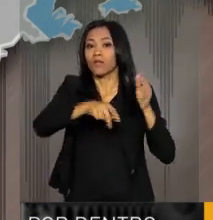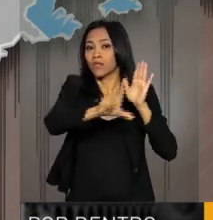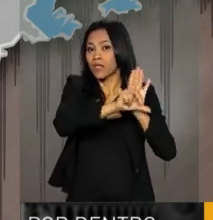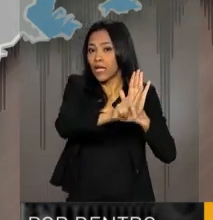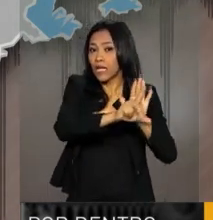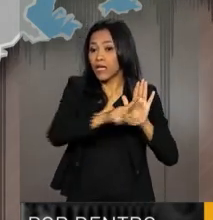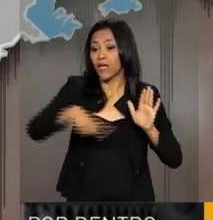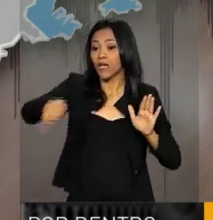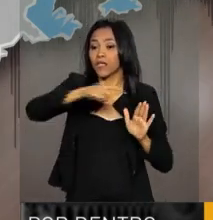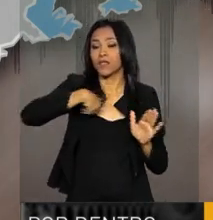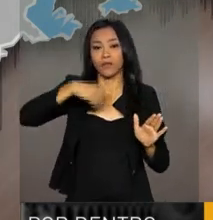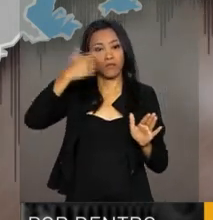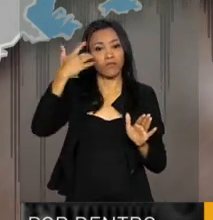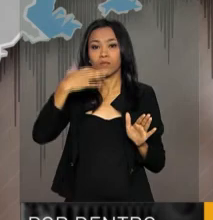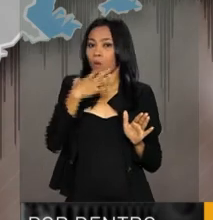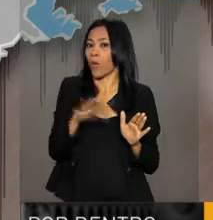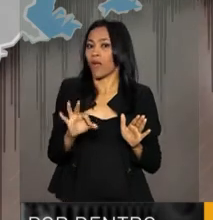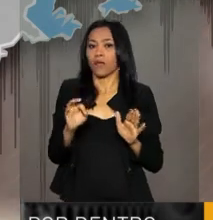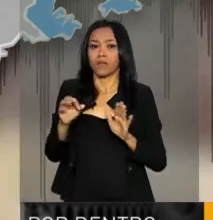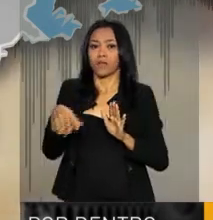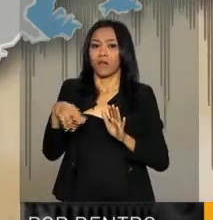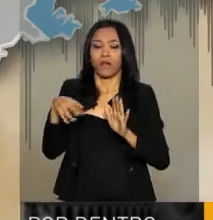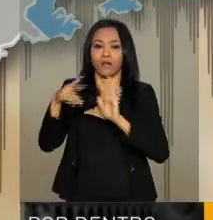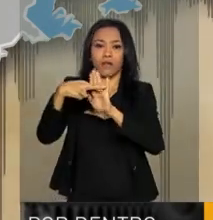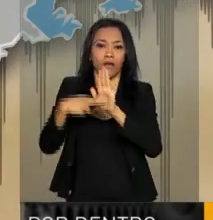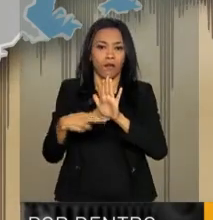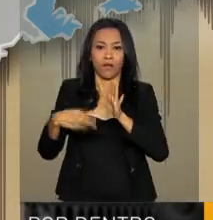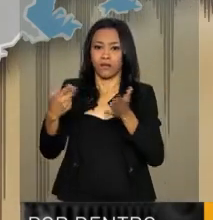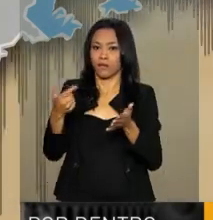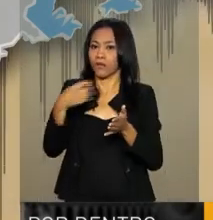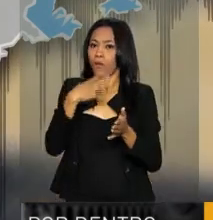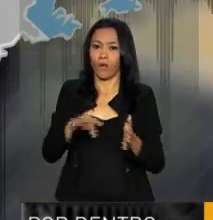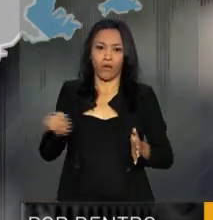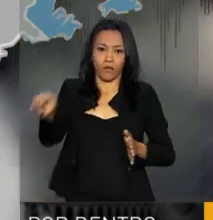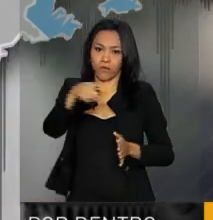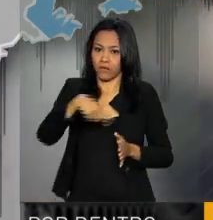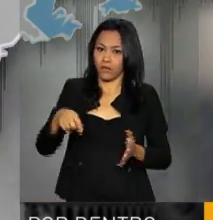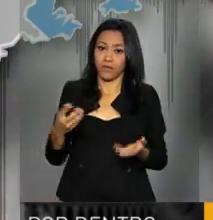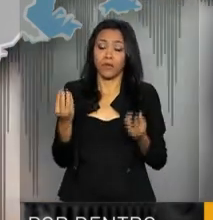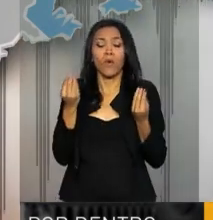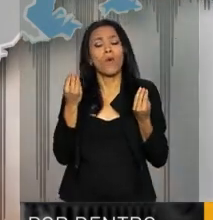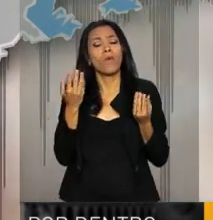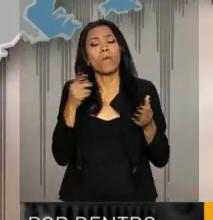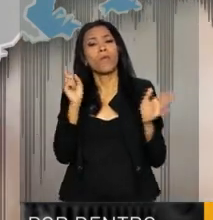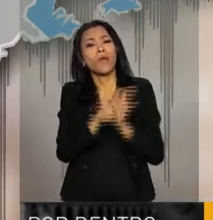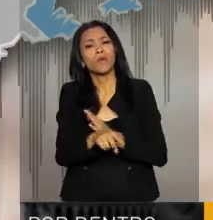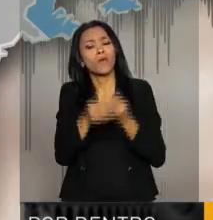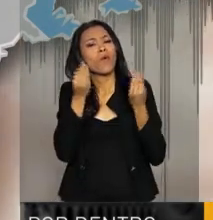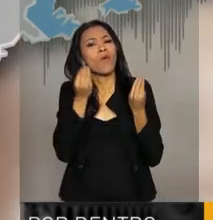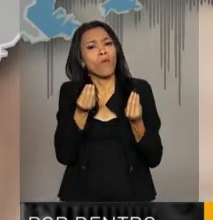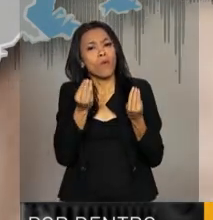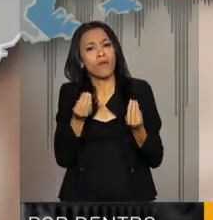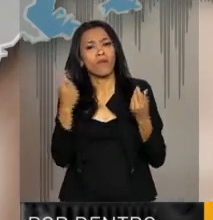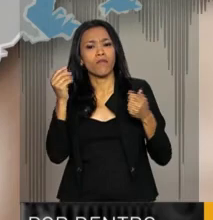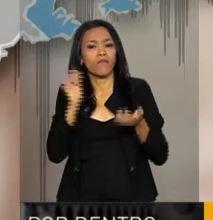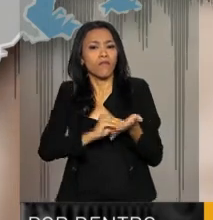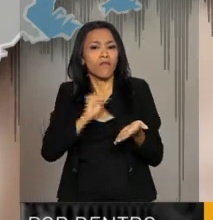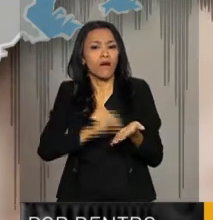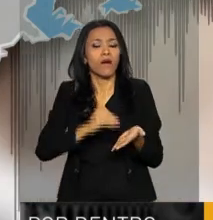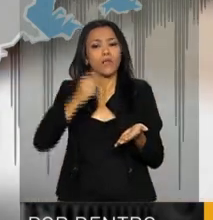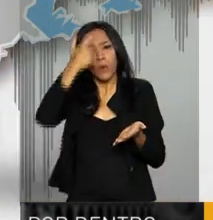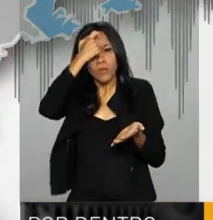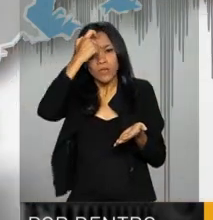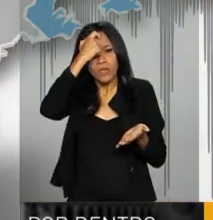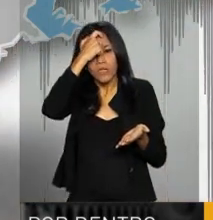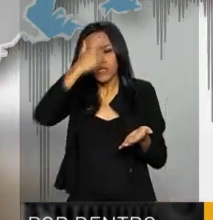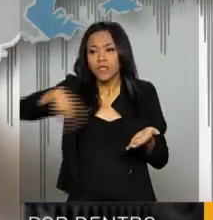critérios para aprovação das propostas a pergunta é o que é necessário para a conscientização aqui de todas as pessoas que estão nos